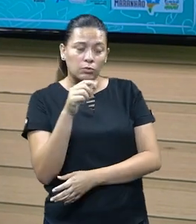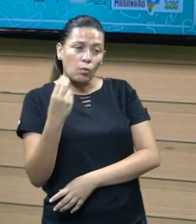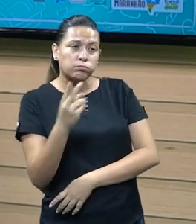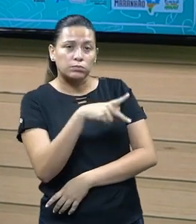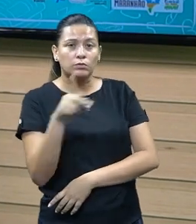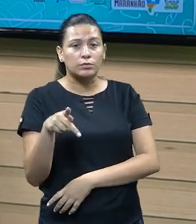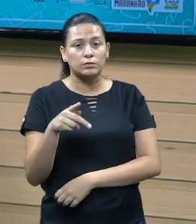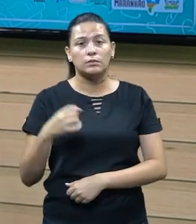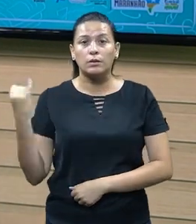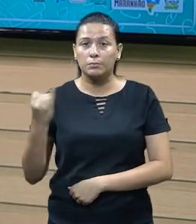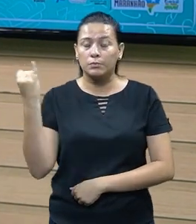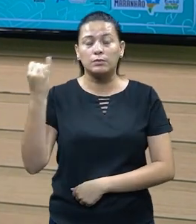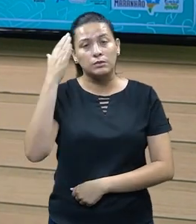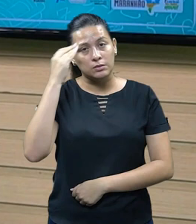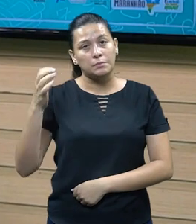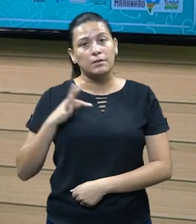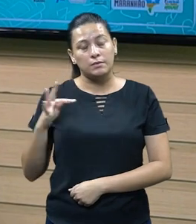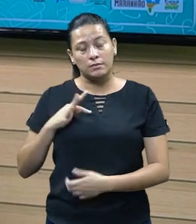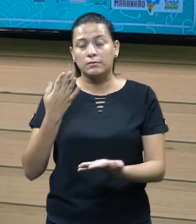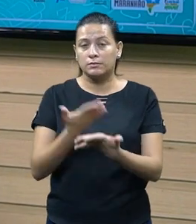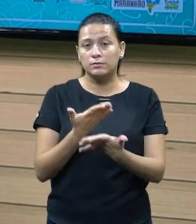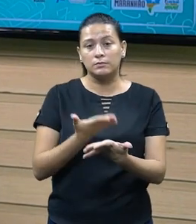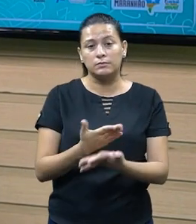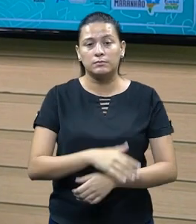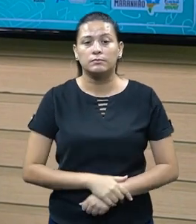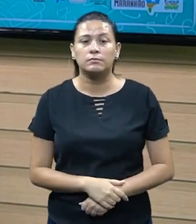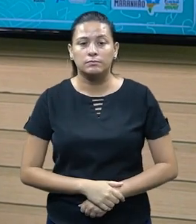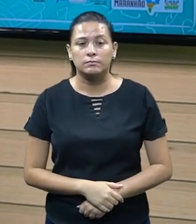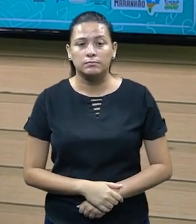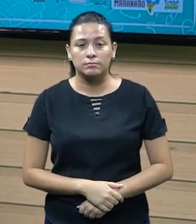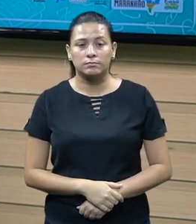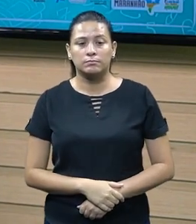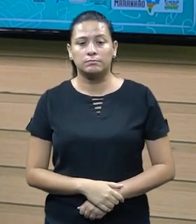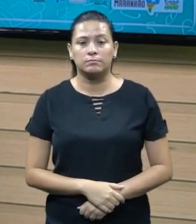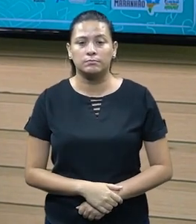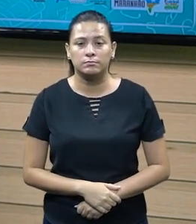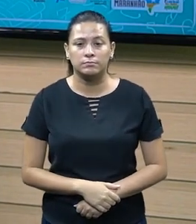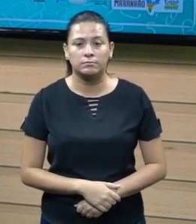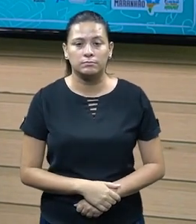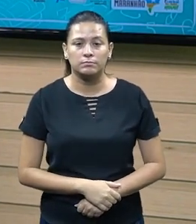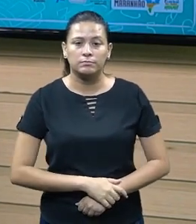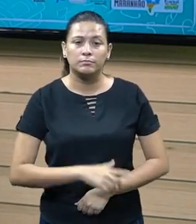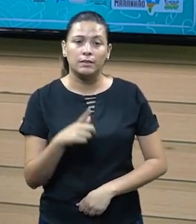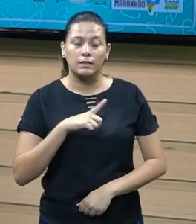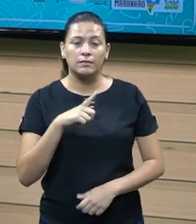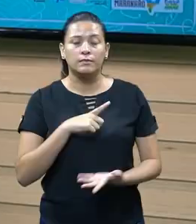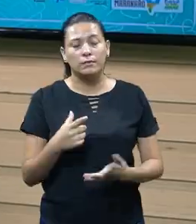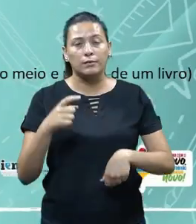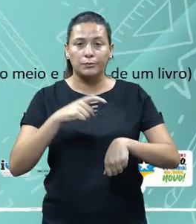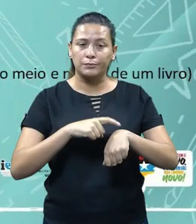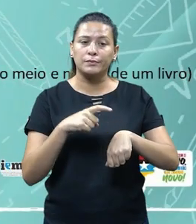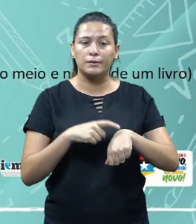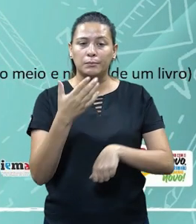tipo de técnica de estudo né Para podermos aí ter mais Ah um tempo mais otimizado